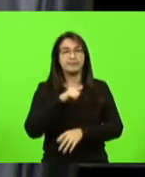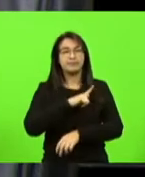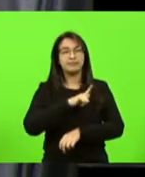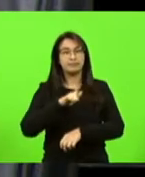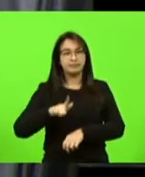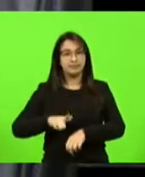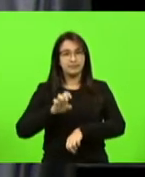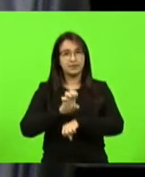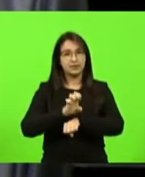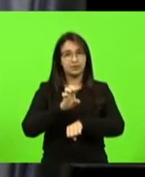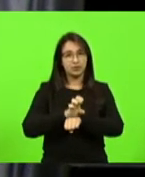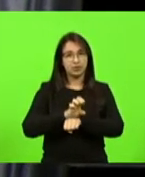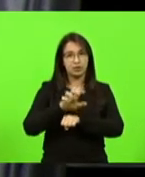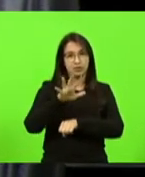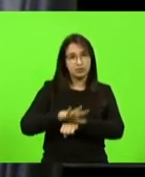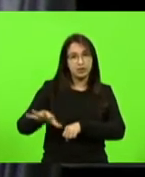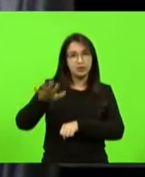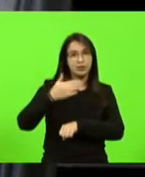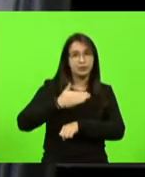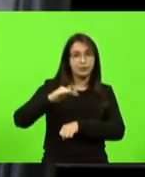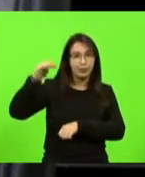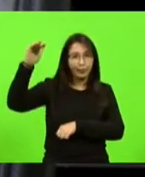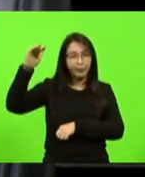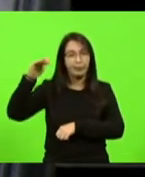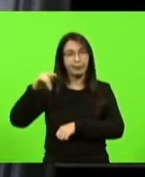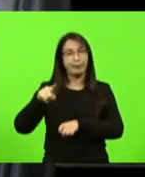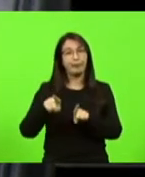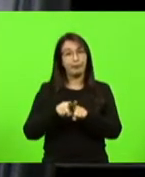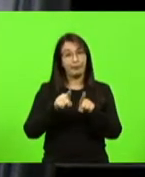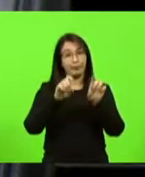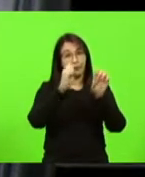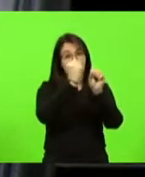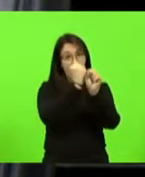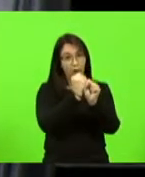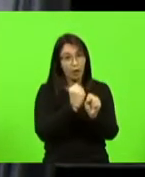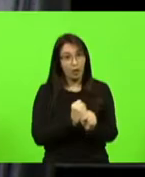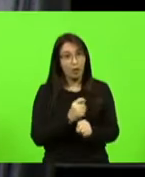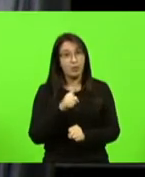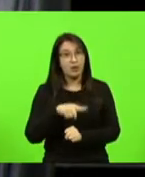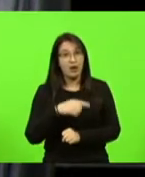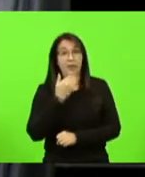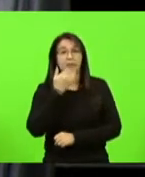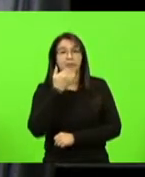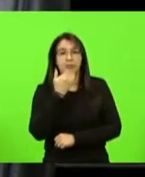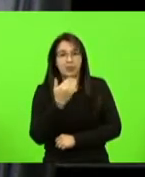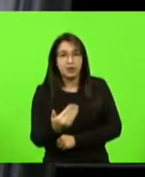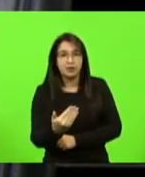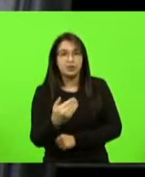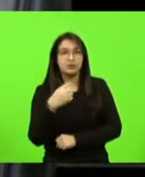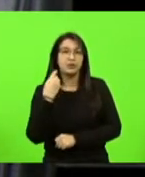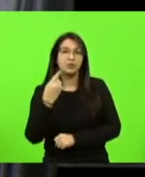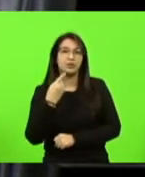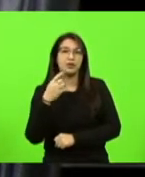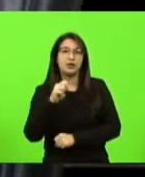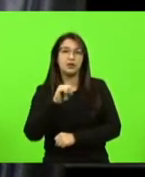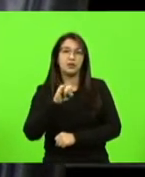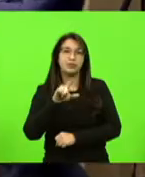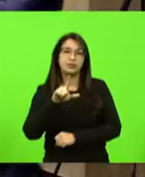região do Planalto, e essa obra, junto, sem dúvida nenhuma, é um pedido do deputado Silvio.